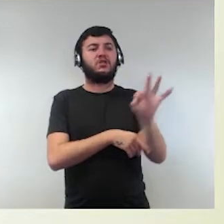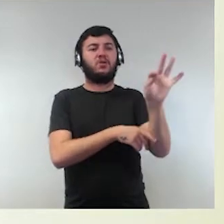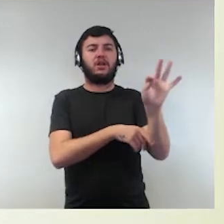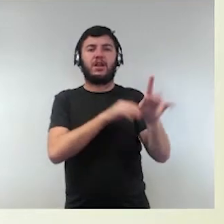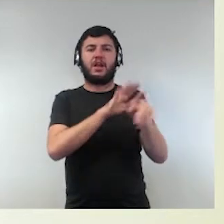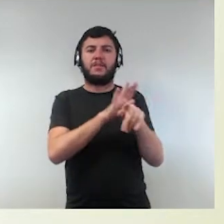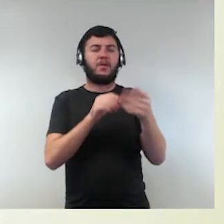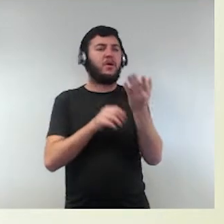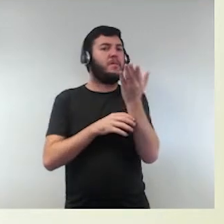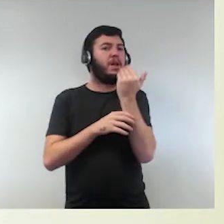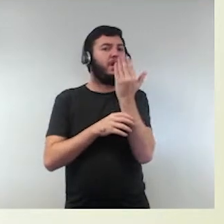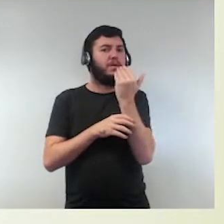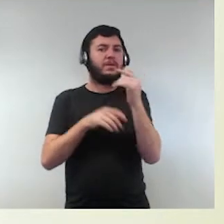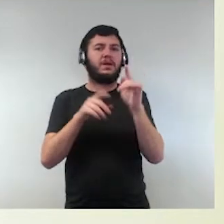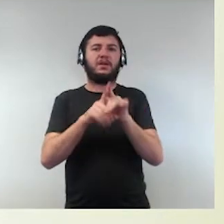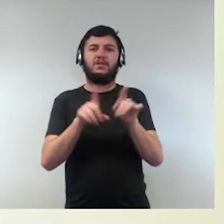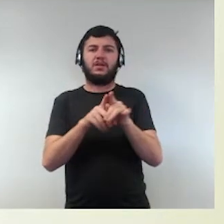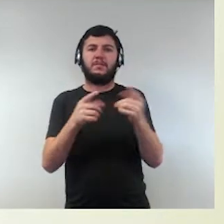117.670 para